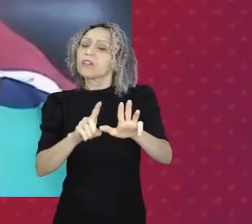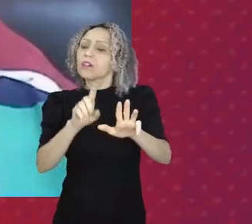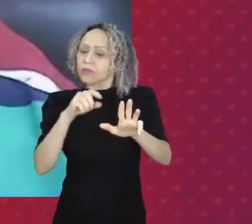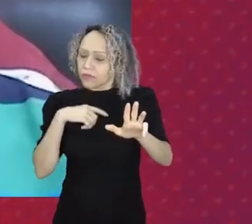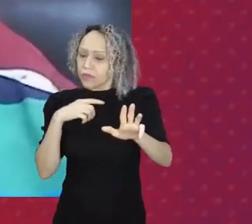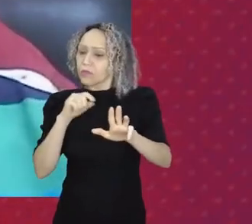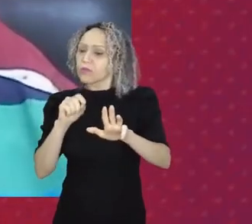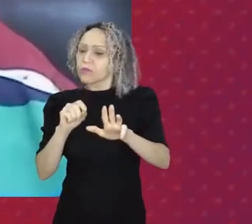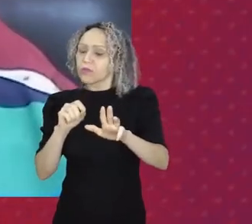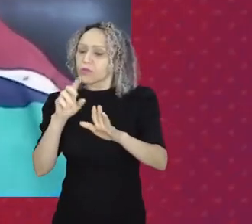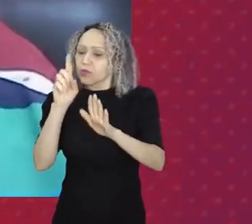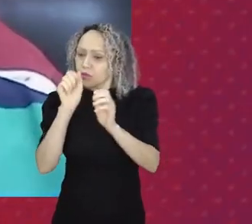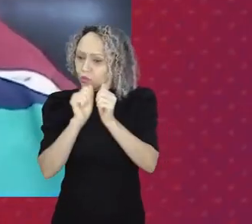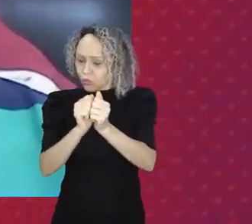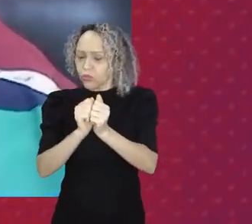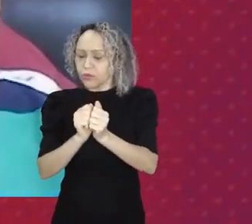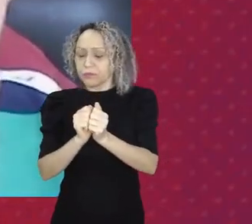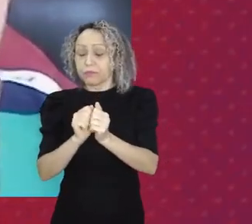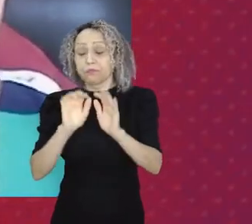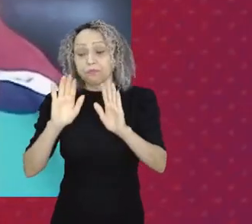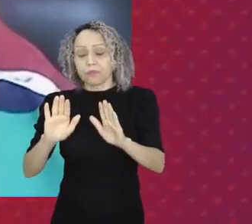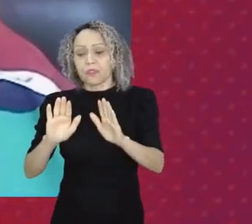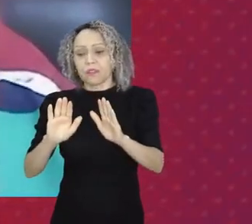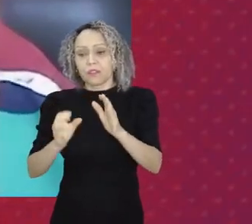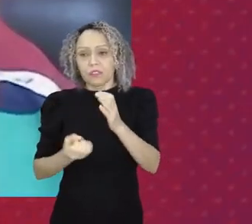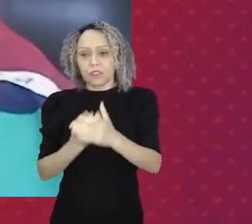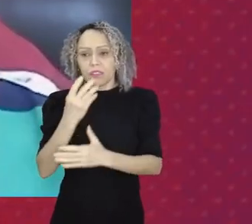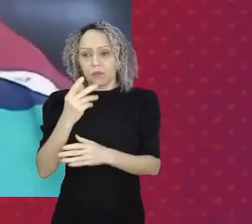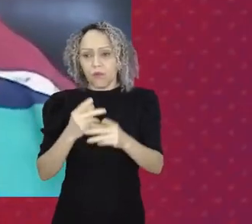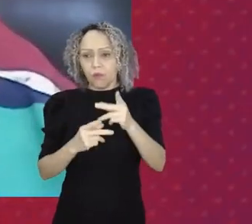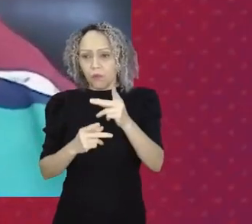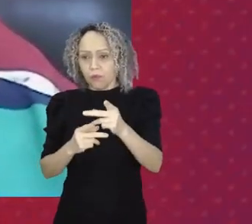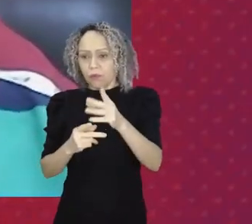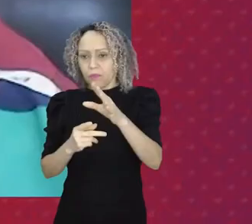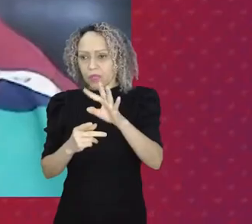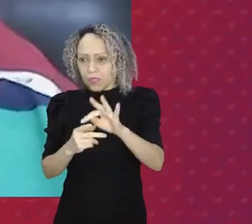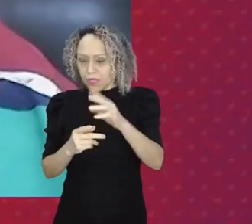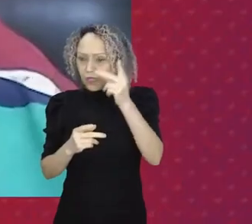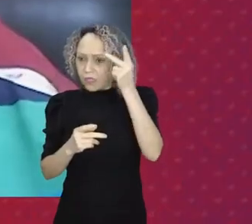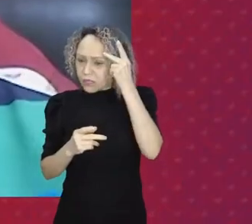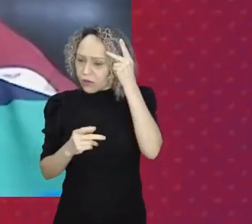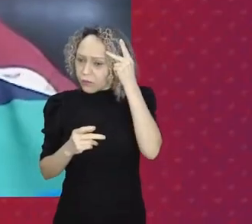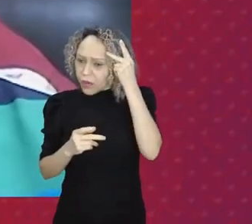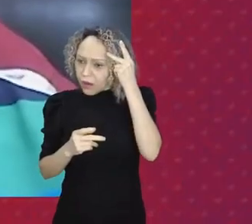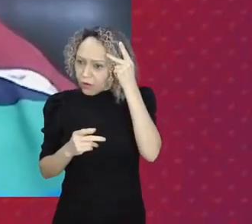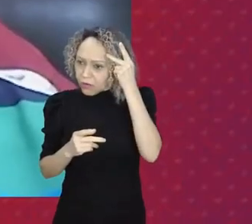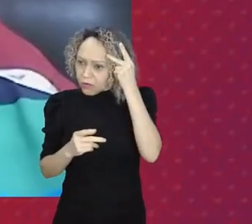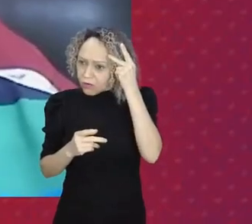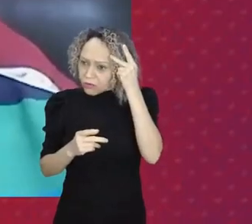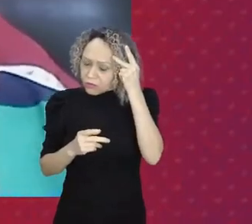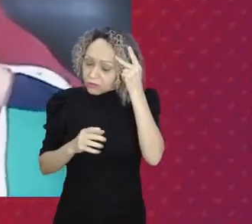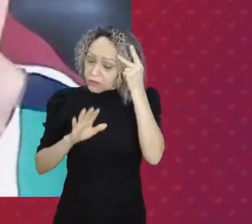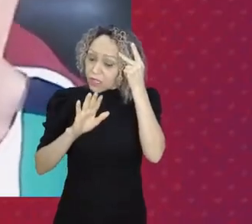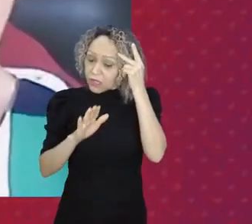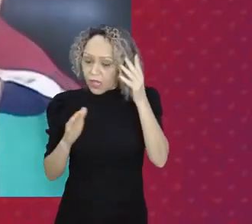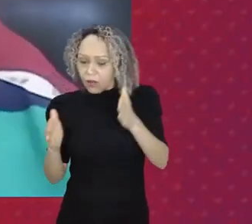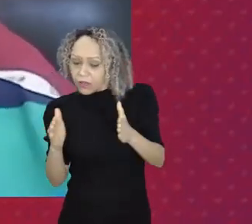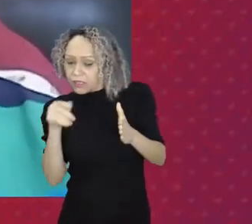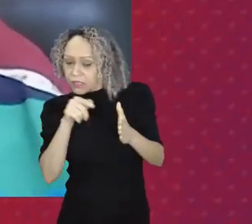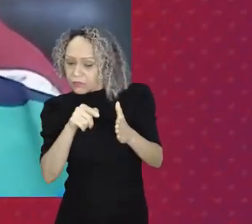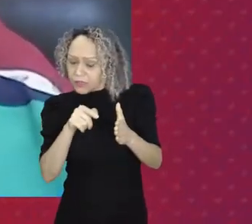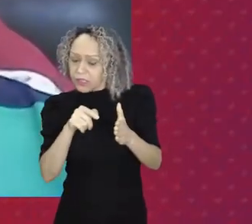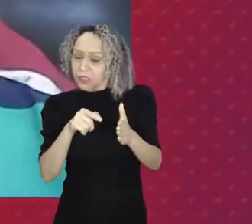Depois de construir o PT no estado de São Paulo, eu fui, nesse interim, fui eleita deputada